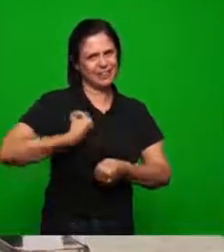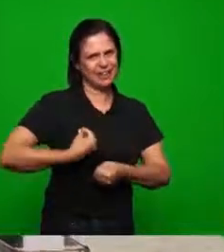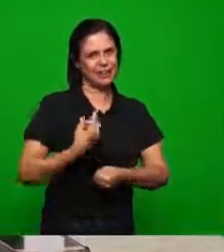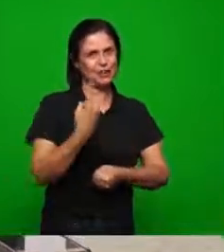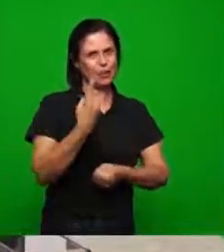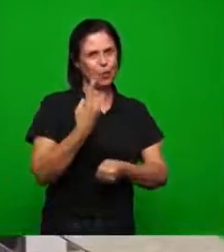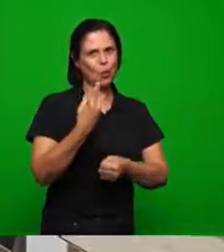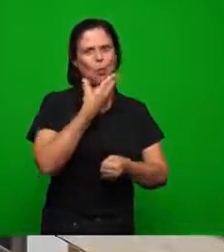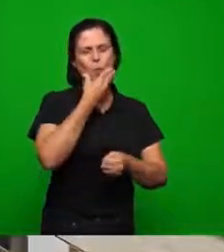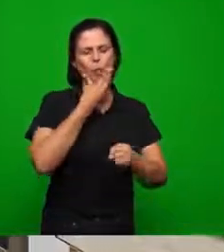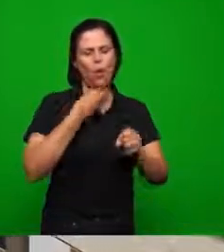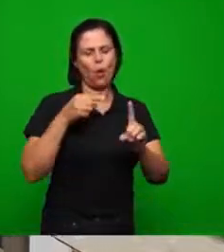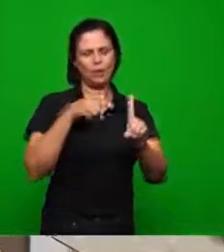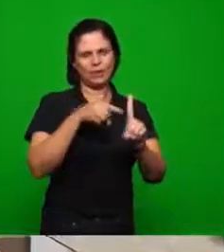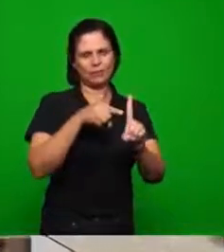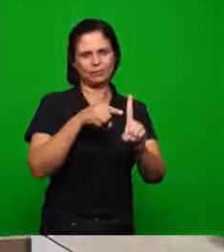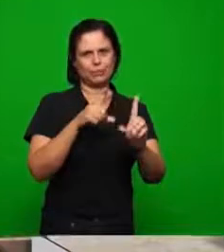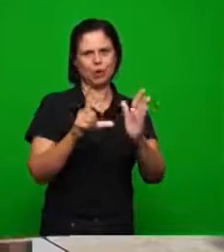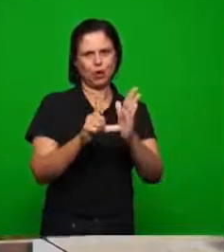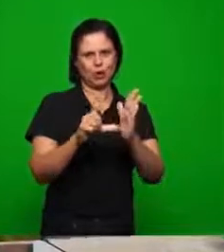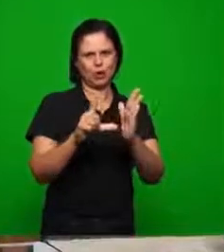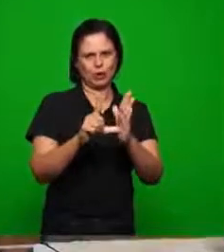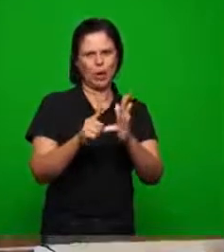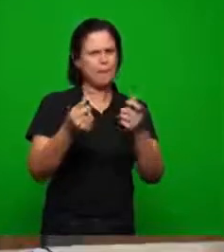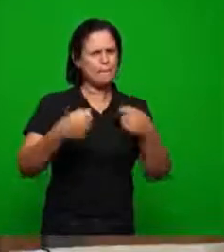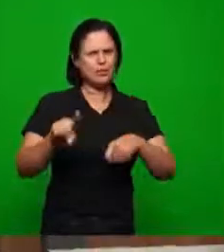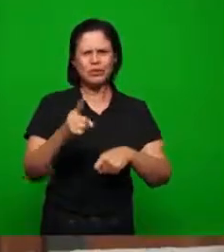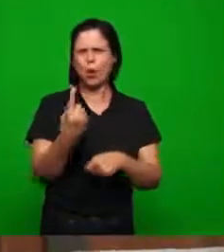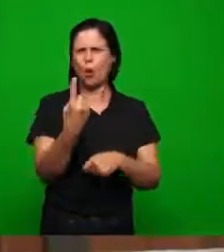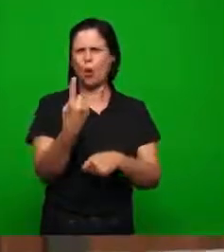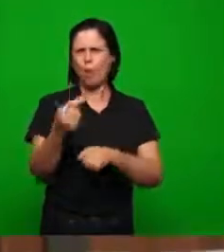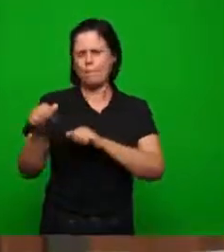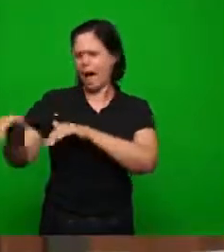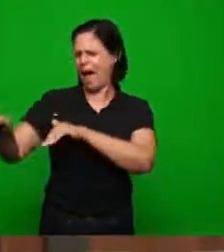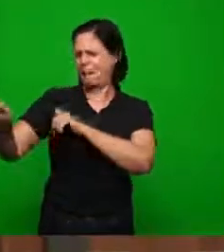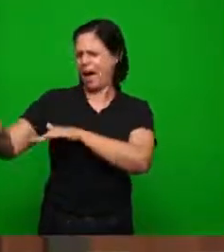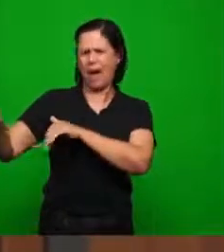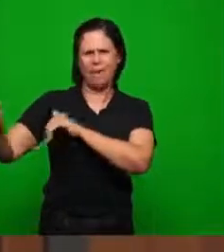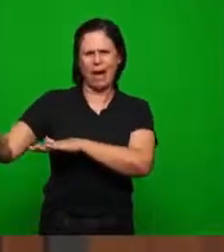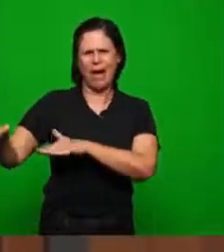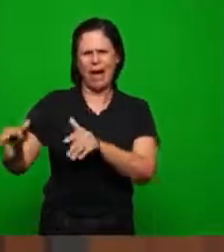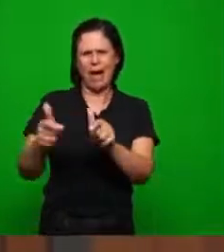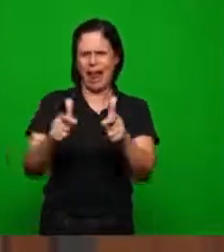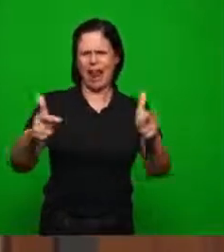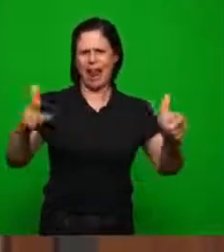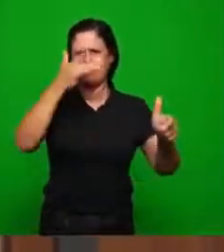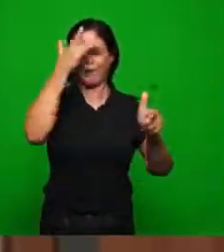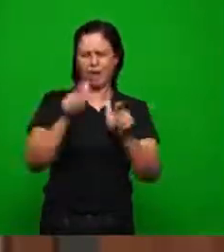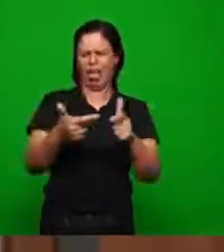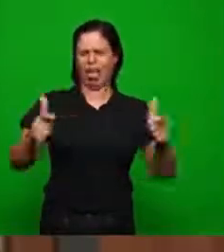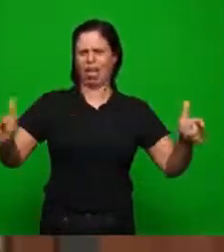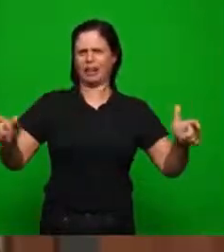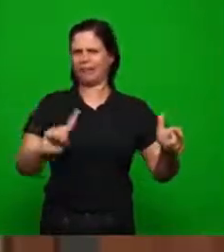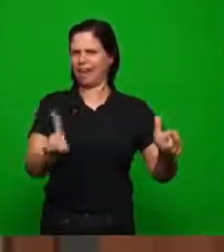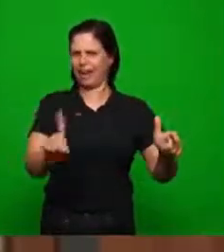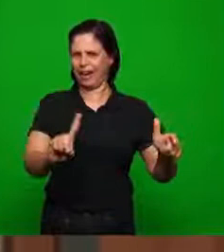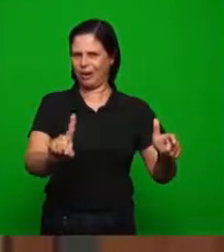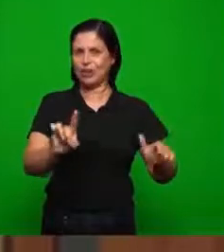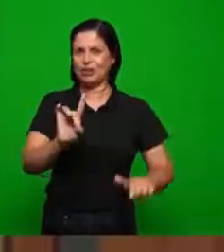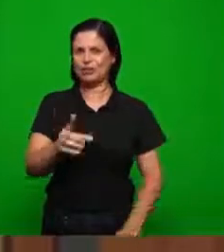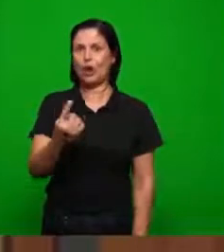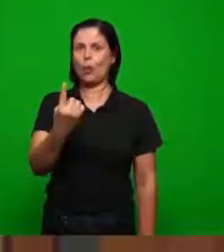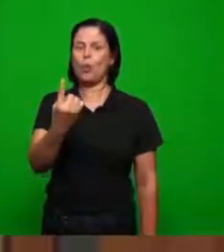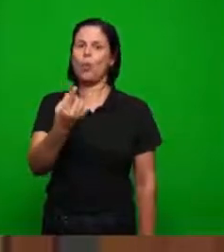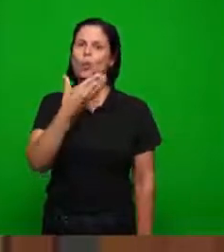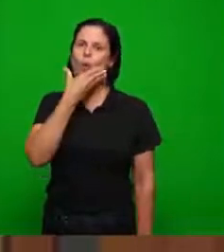um homem. Ele não precisou de um grande exército, ele não precisou de uma grande multidão, ele não precisou de uma grande instituição religiosa, mas